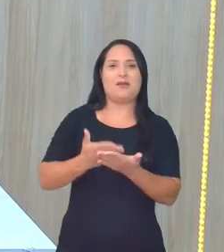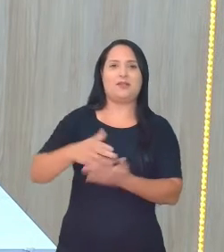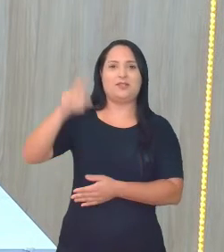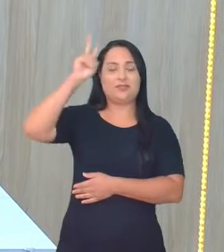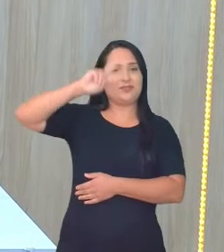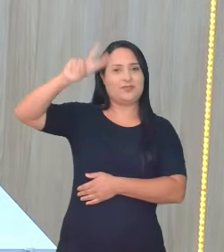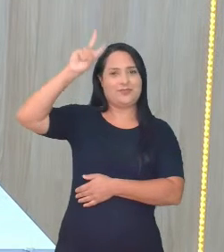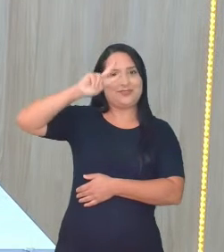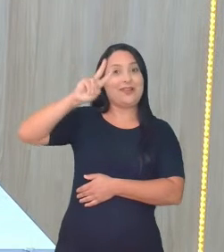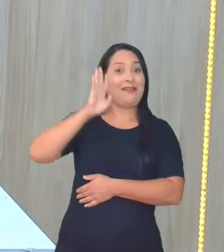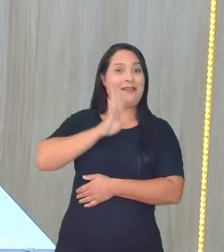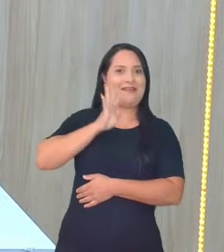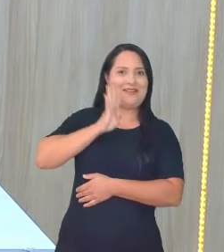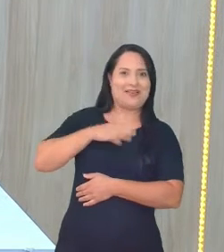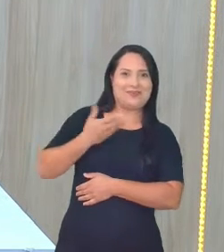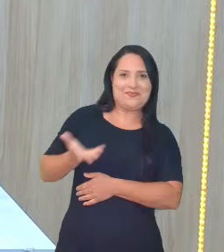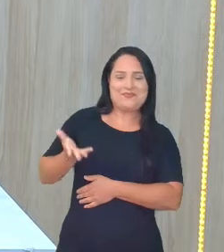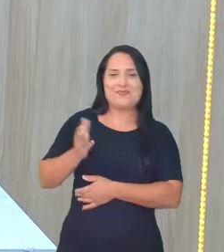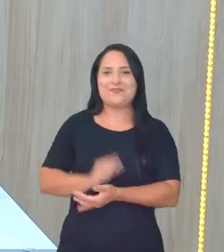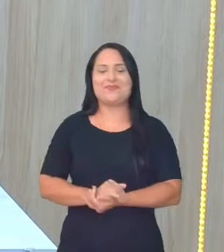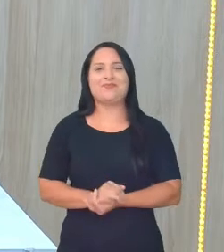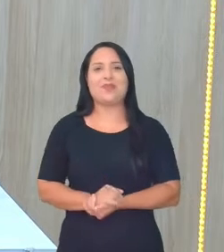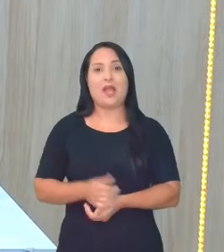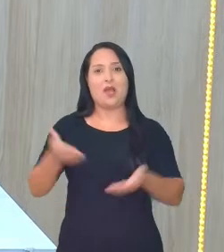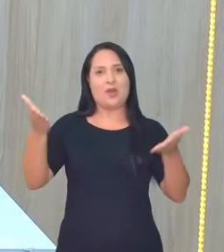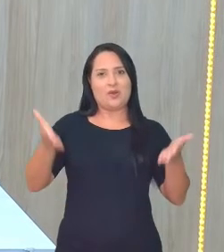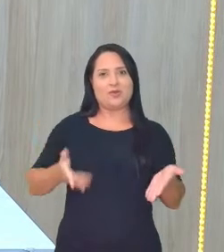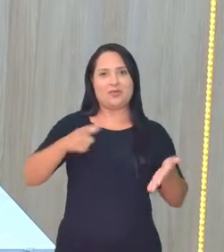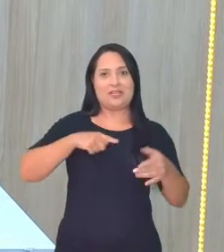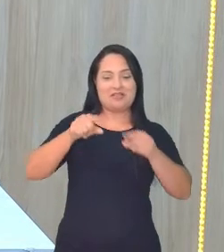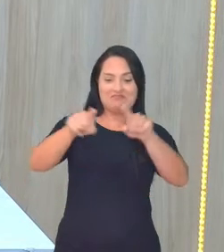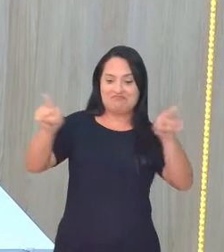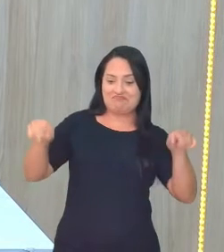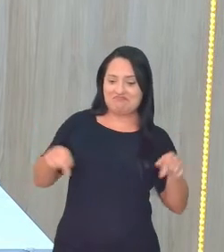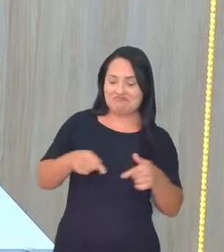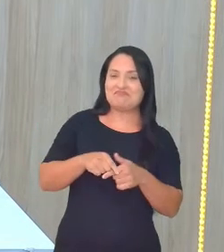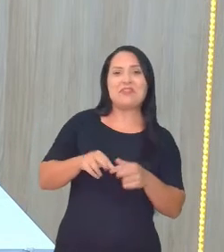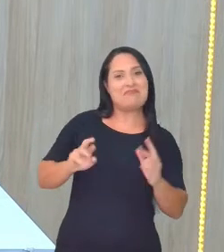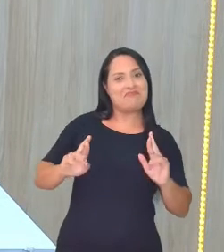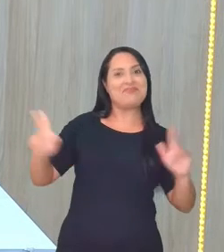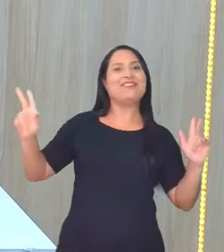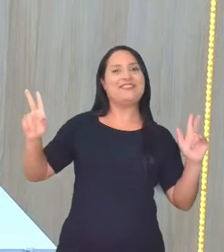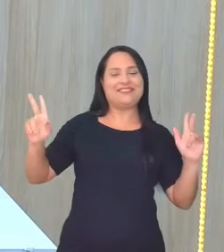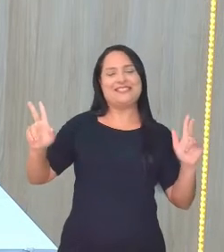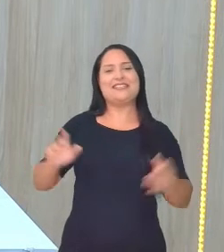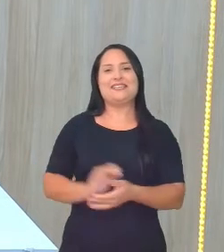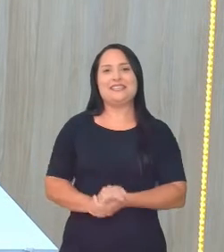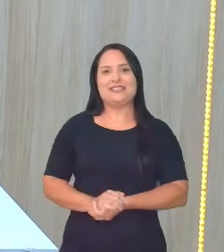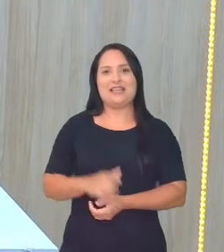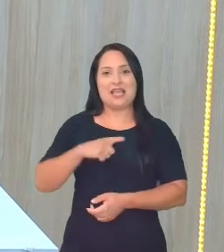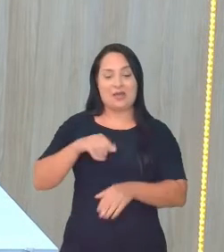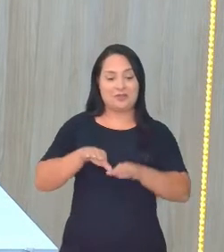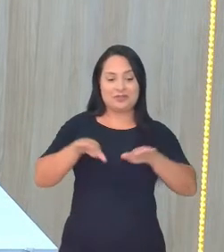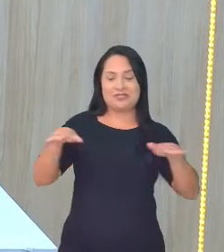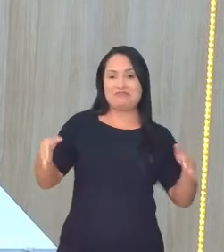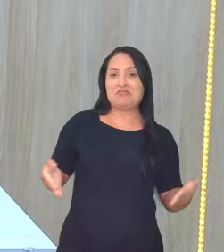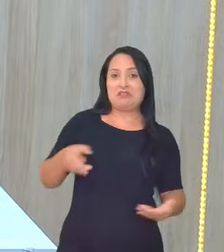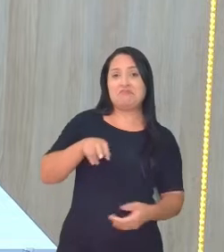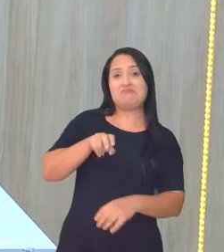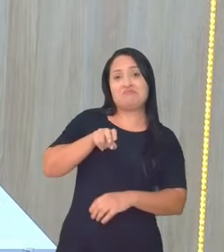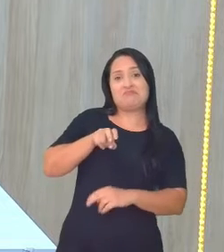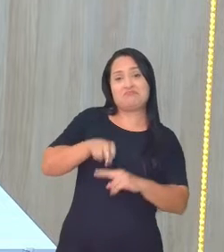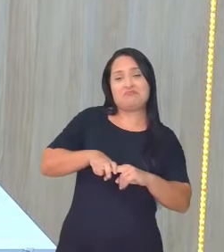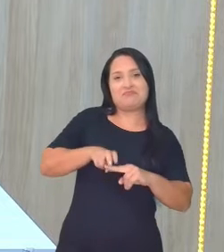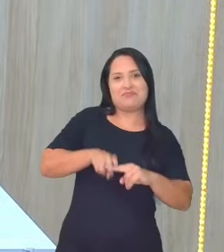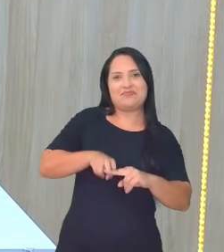aí, olha que legal. E a gente hoje está aqui num cenário um pouquinho diferente, né? Estou aqui sentadinha na mesa,